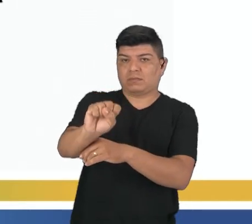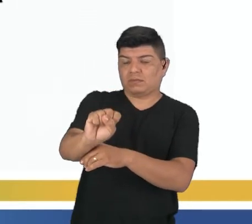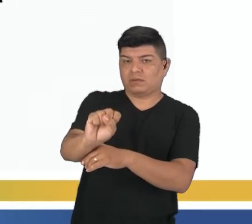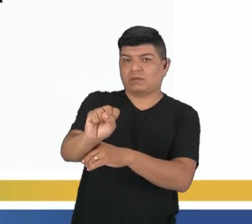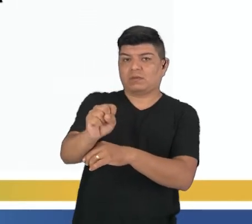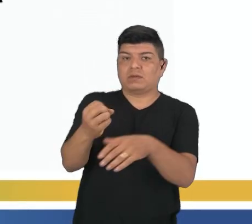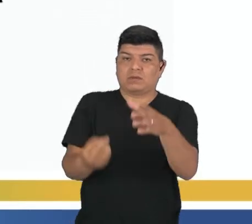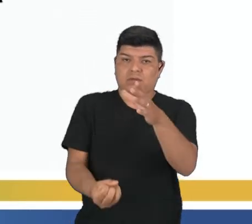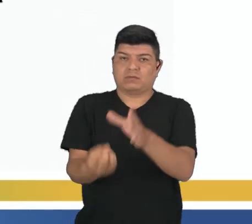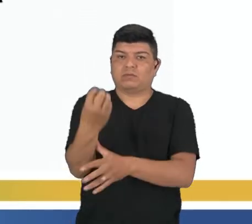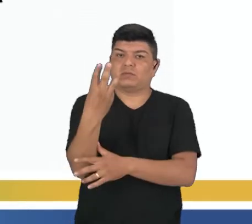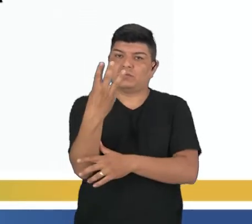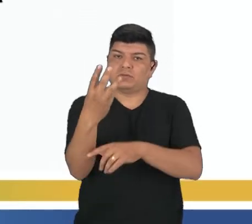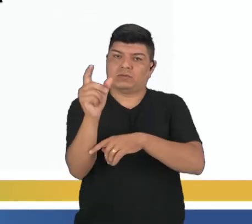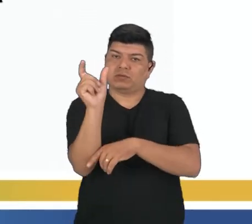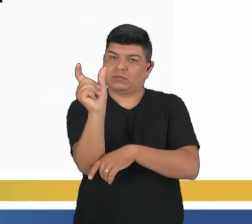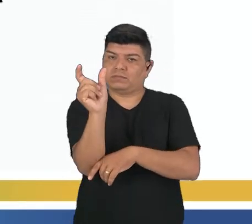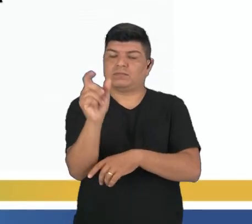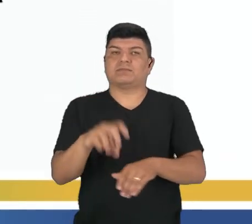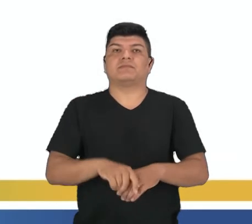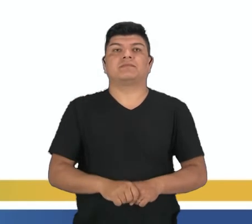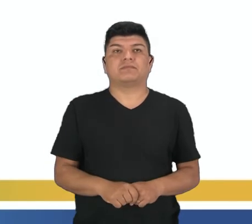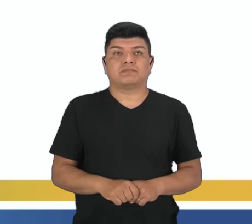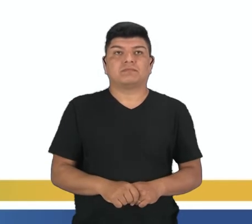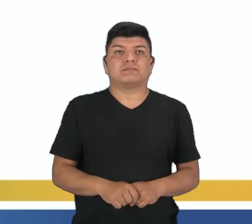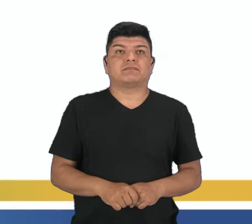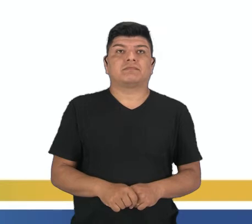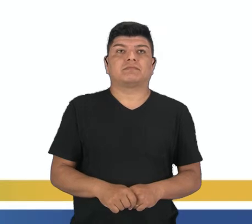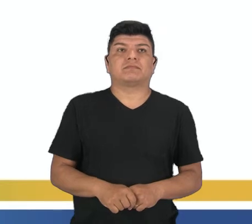Já o futuro é só o mesmo verbo conjugado, tá, galerinha?